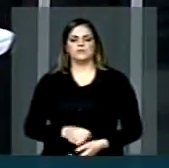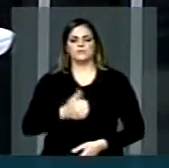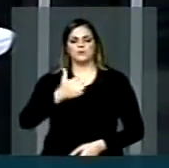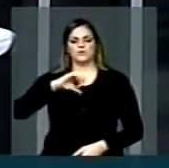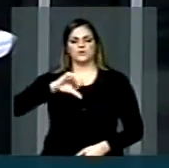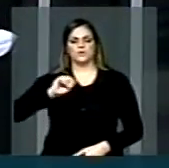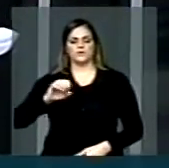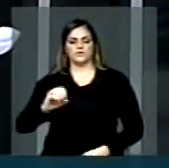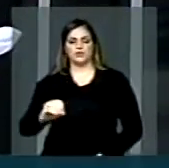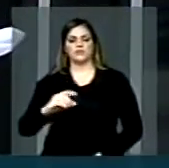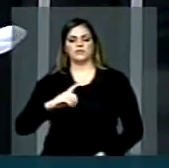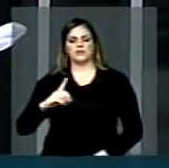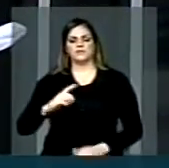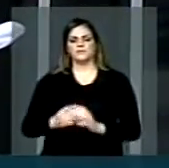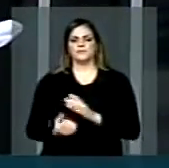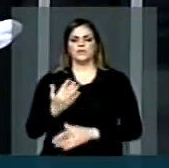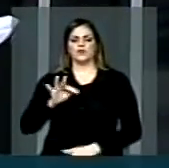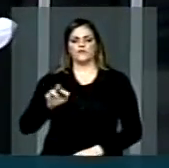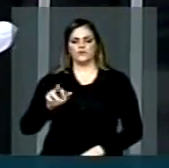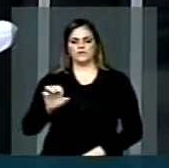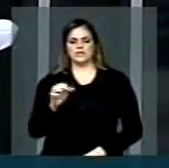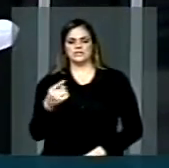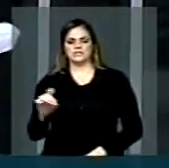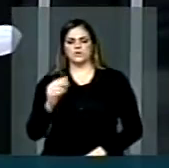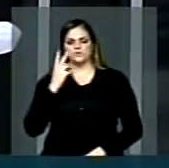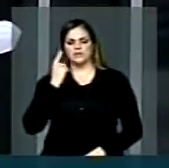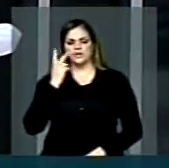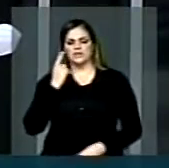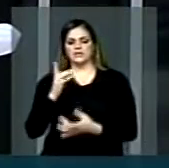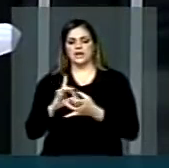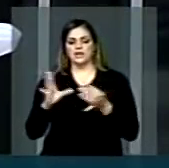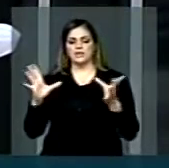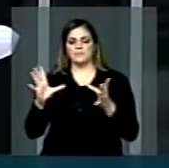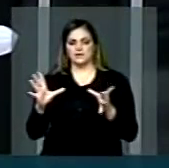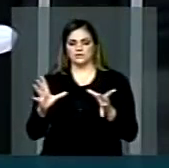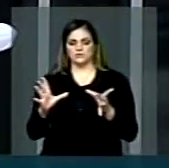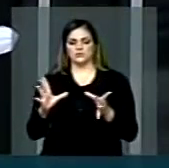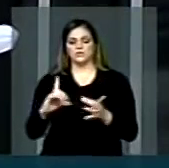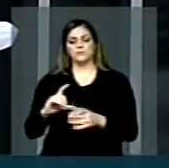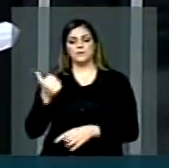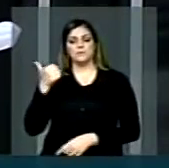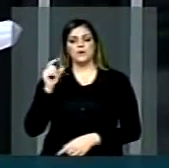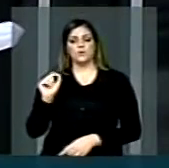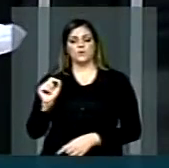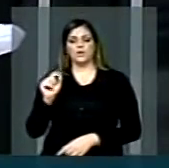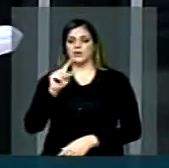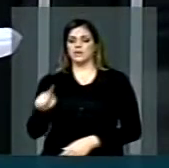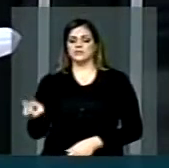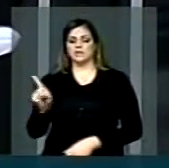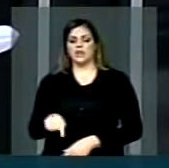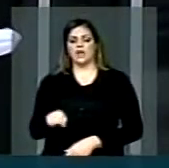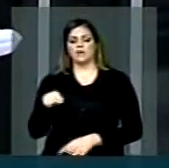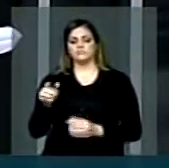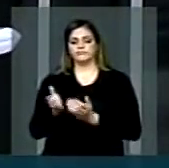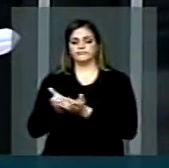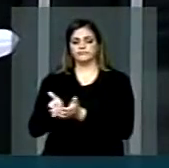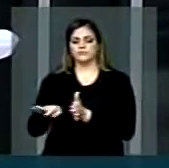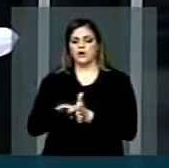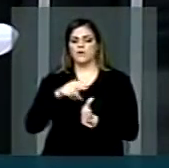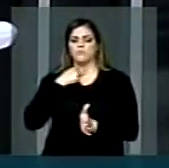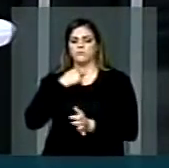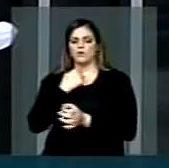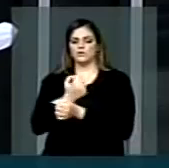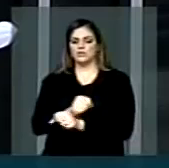fundada a Sociedade Cearense Libertadora. Uma das primeiras ações da sociedade foi o trancamento do porto ao tráfico